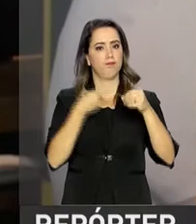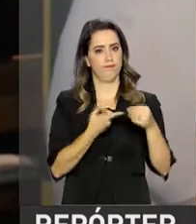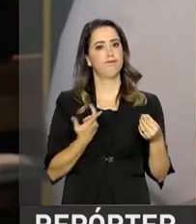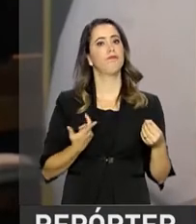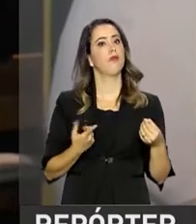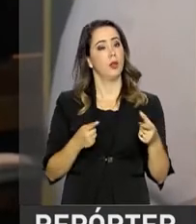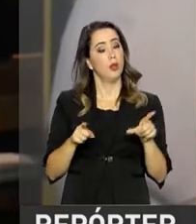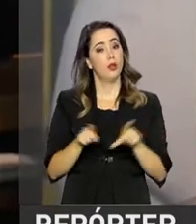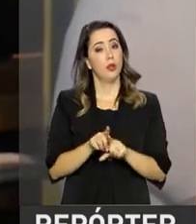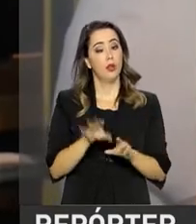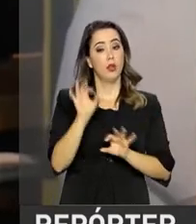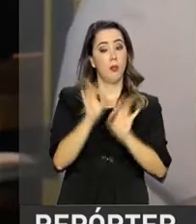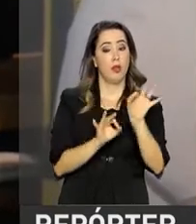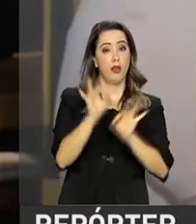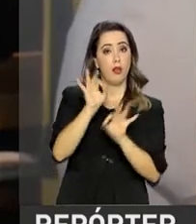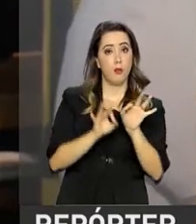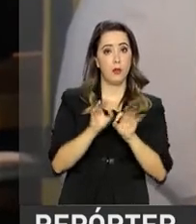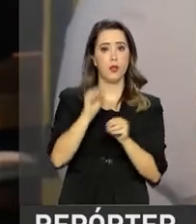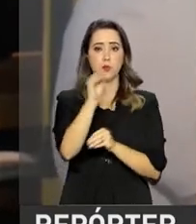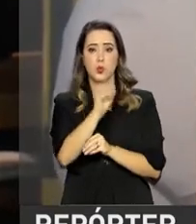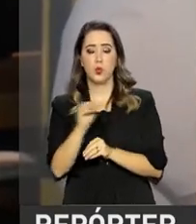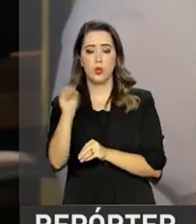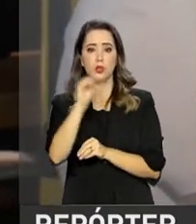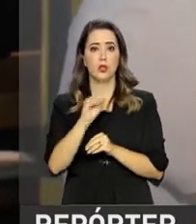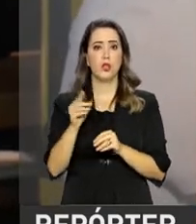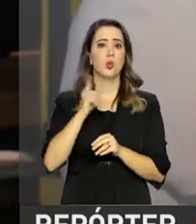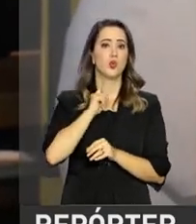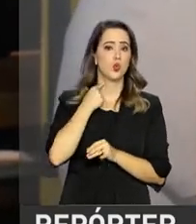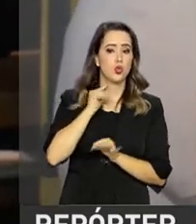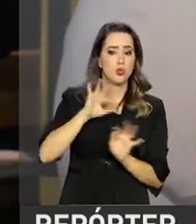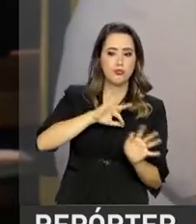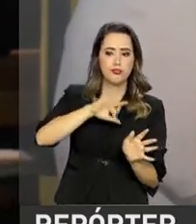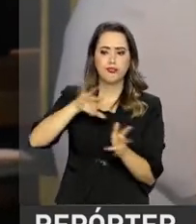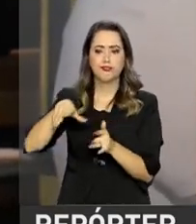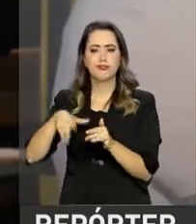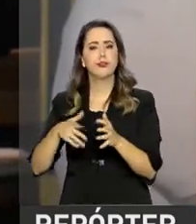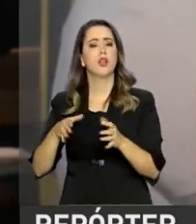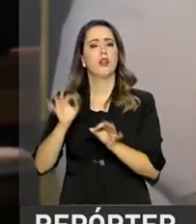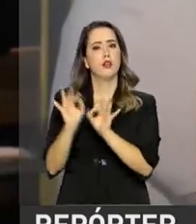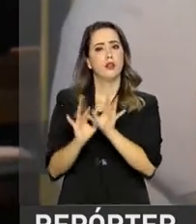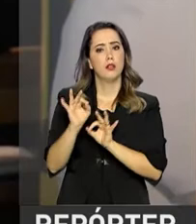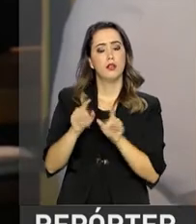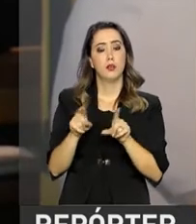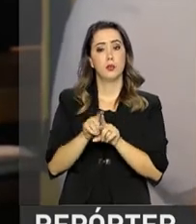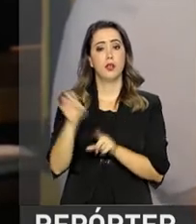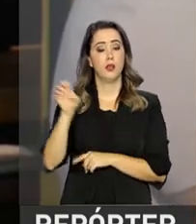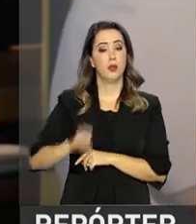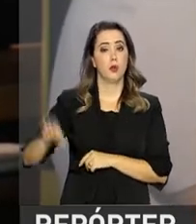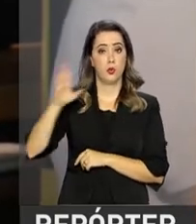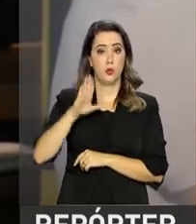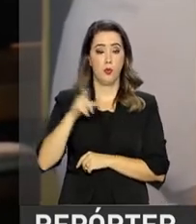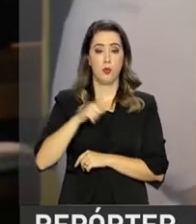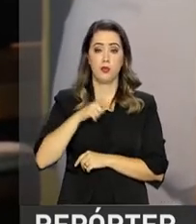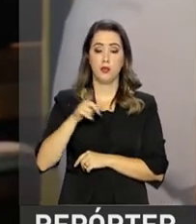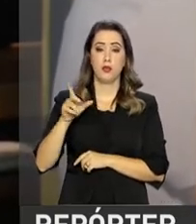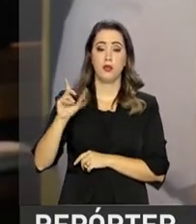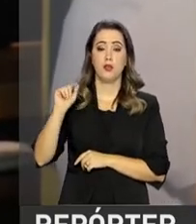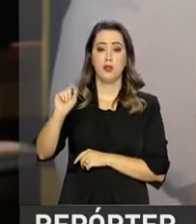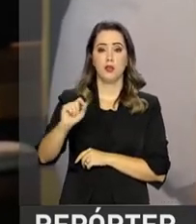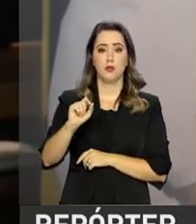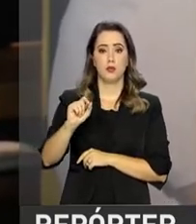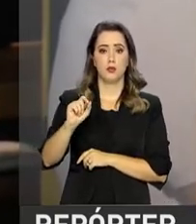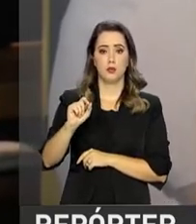na recolha e tratamento dos votos foi mesmo muito bem sucedido porque na europa na união européia há um símbolo de qualidade